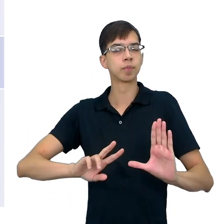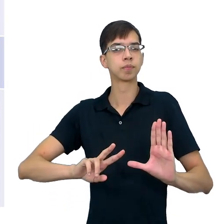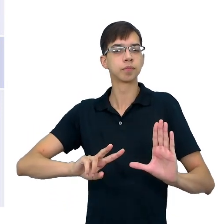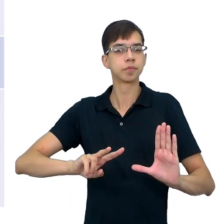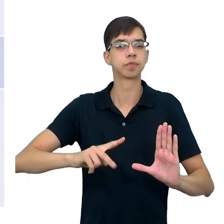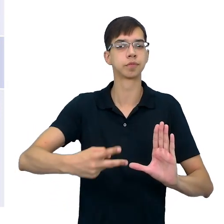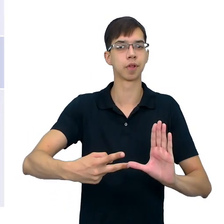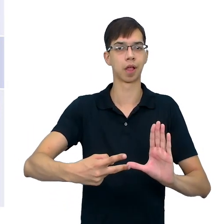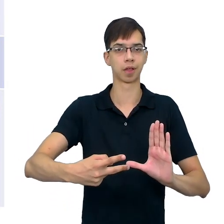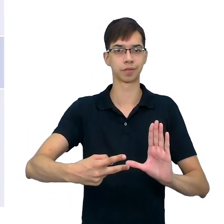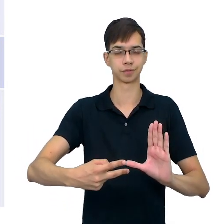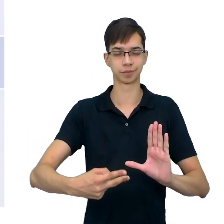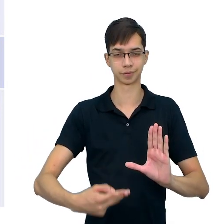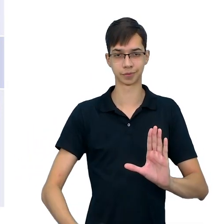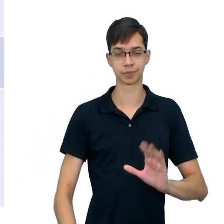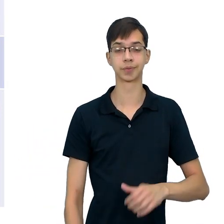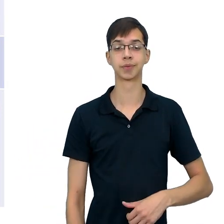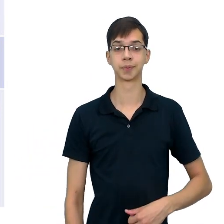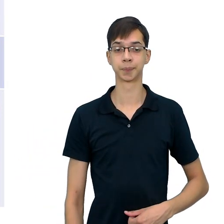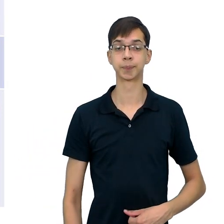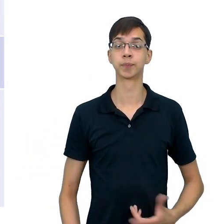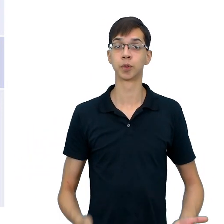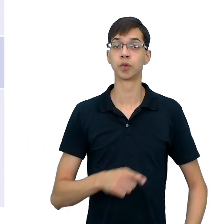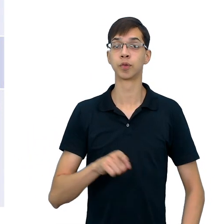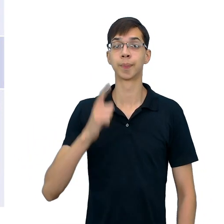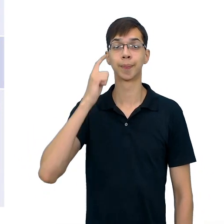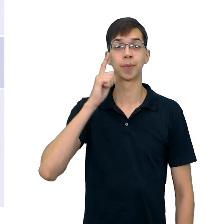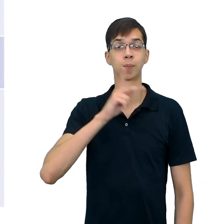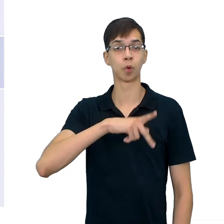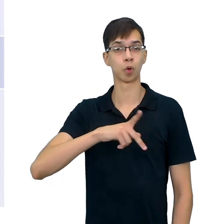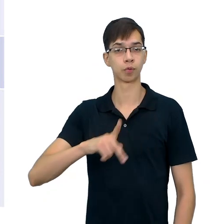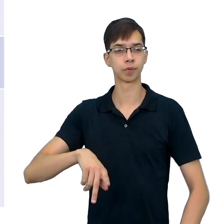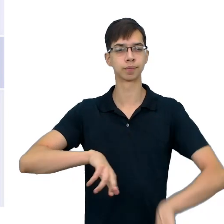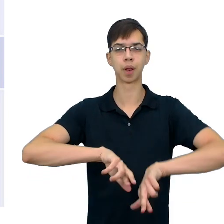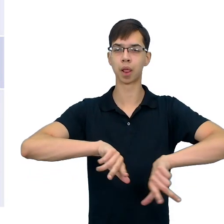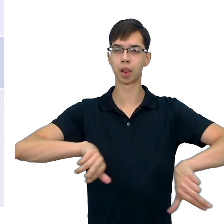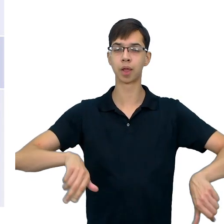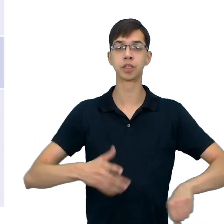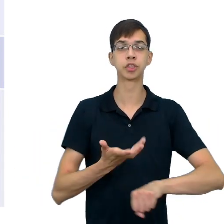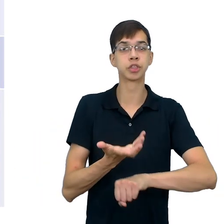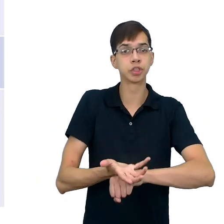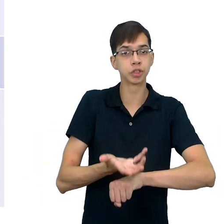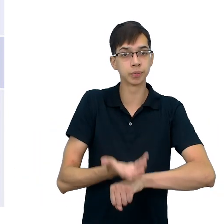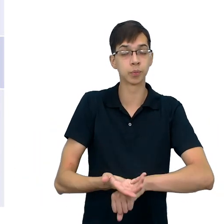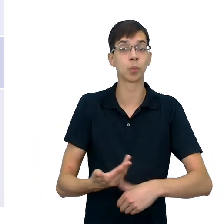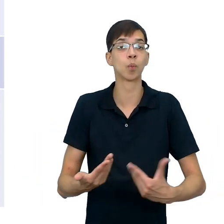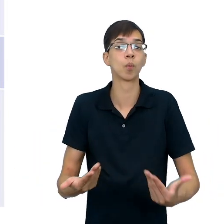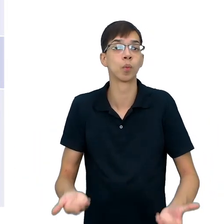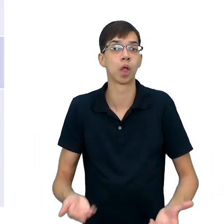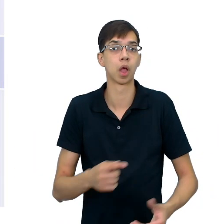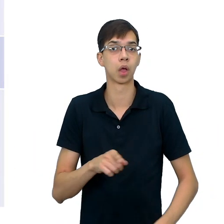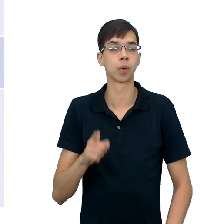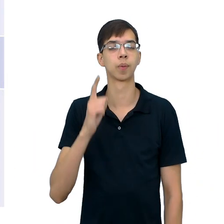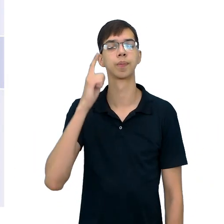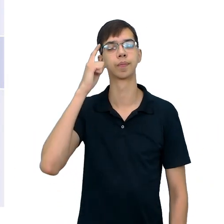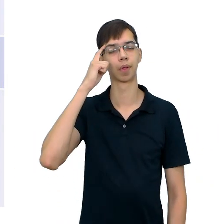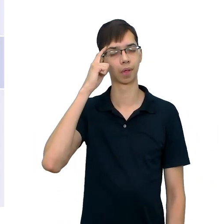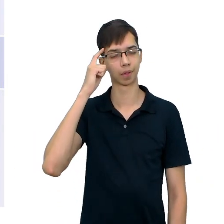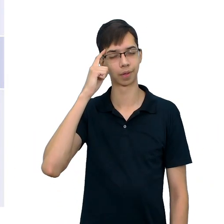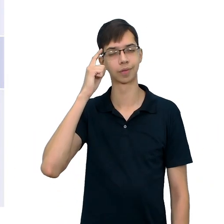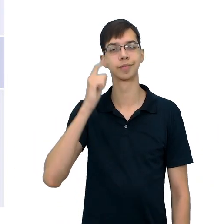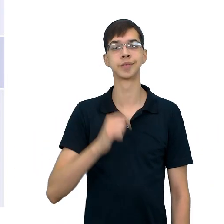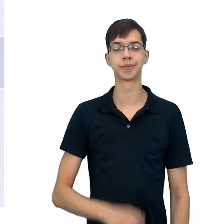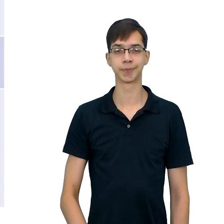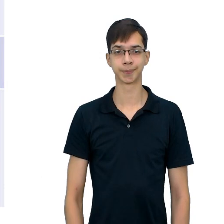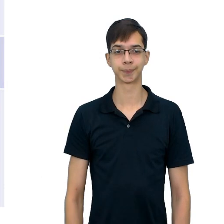né, ao elaborar esse plano. Nós vamos pensar aí o nome do professor, a disciplina, né, que está trabalhando aí com